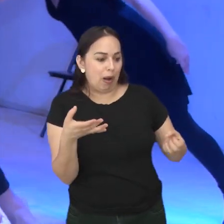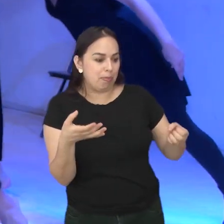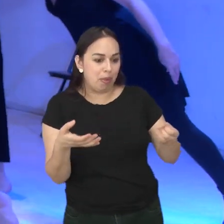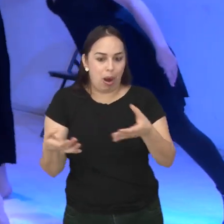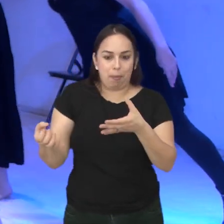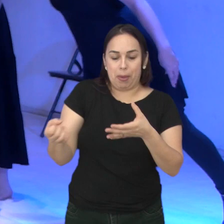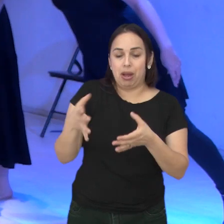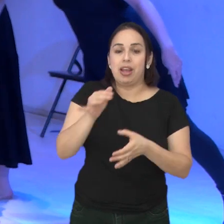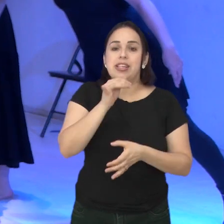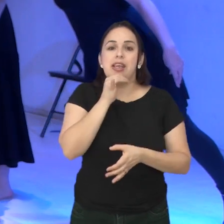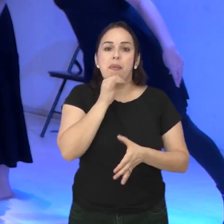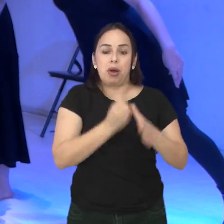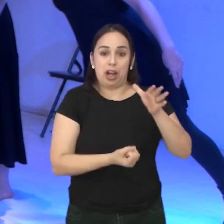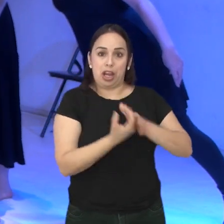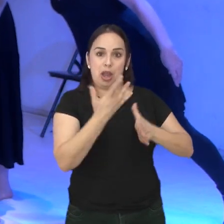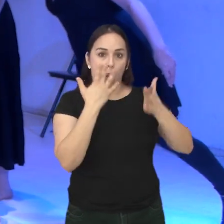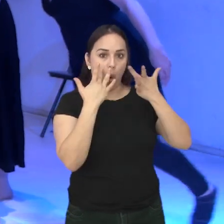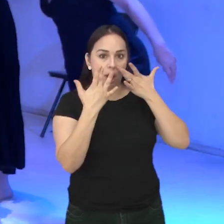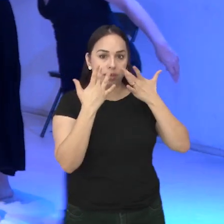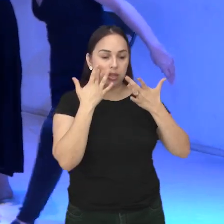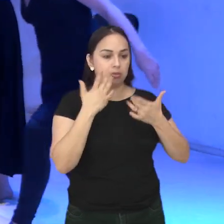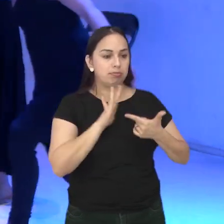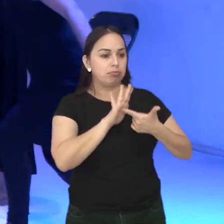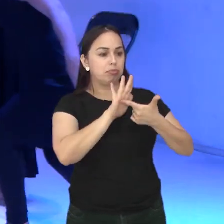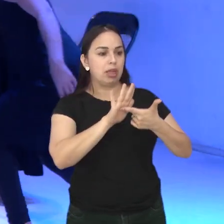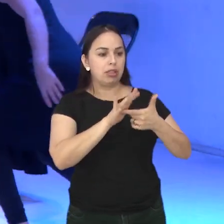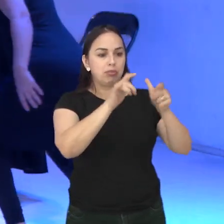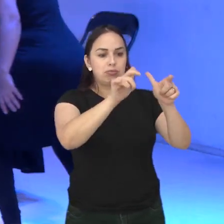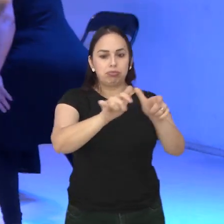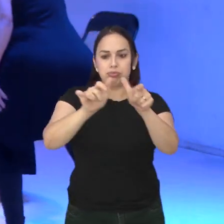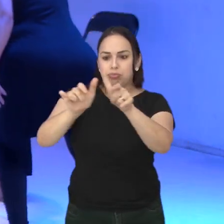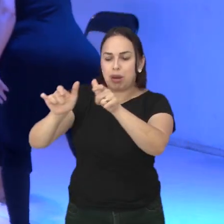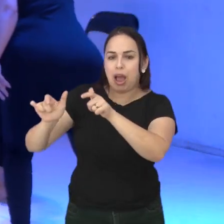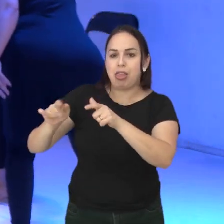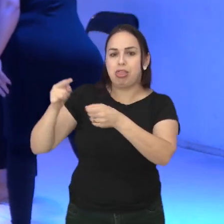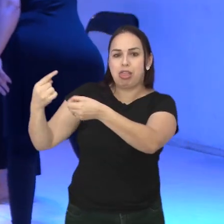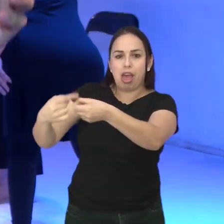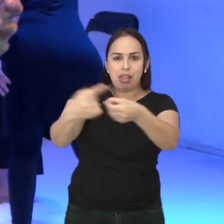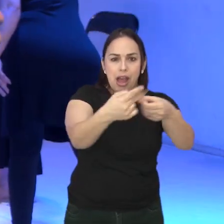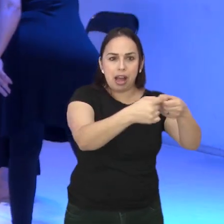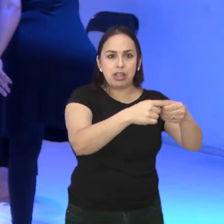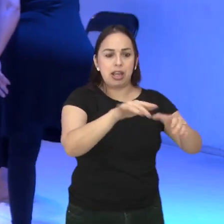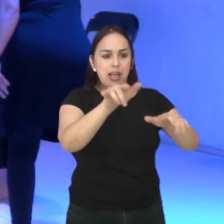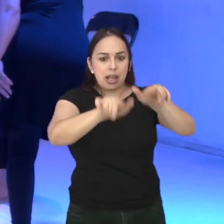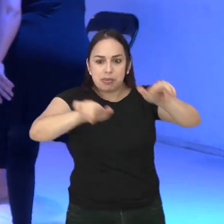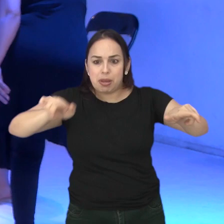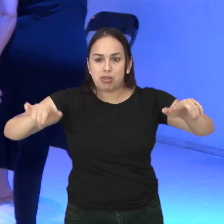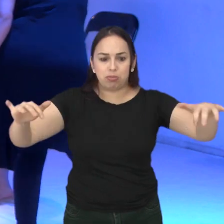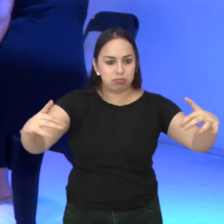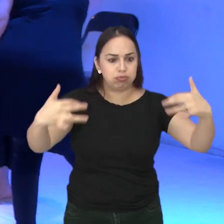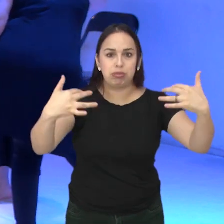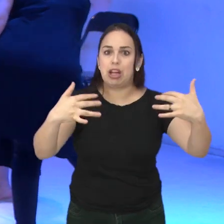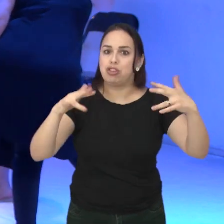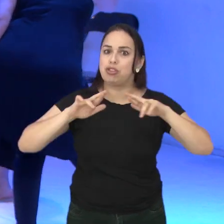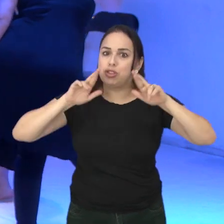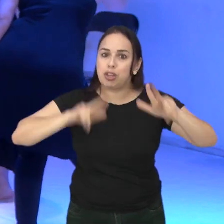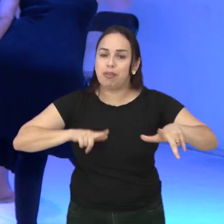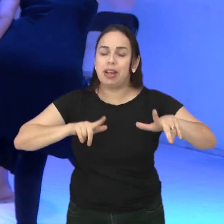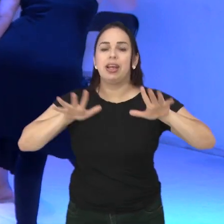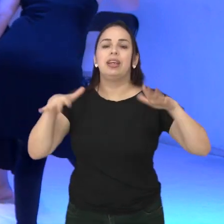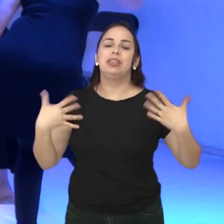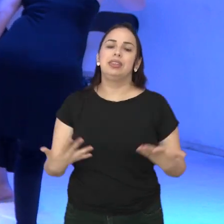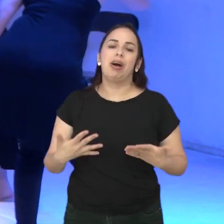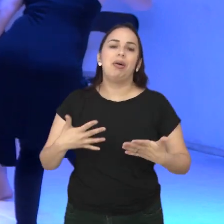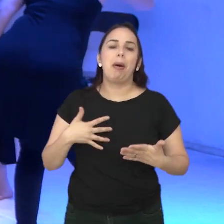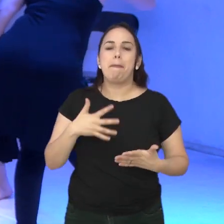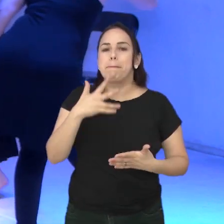novidades, né? Porque quando a gente monta um espetáculo, a gente apresenta em vários lugares, cidades diferentes, com públicos diferentes, conhecendo pessoas novas. Então,